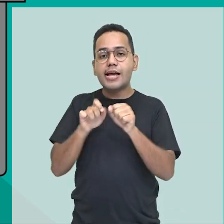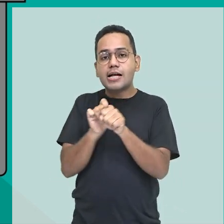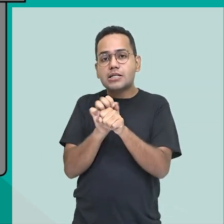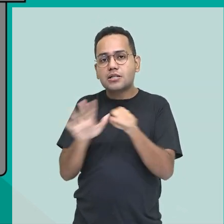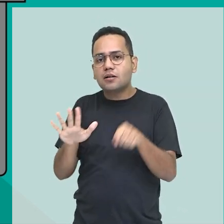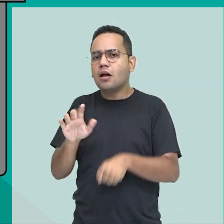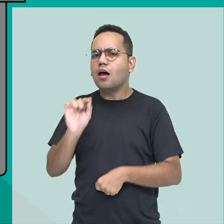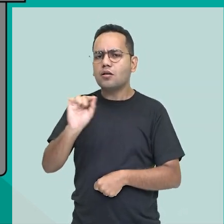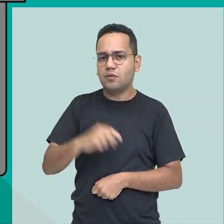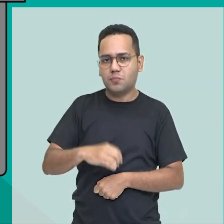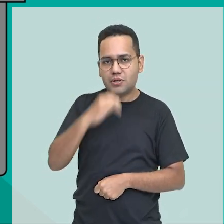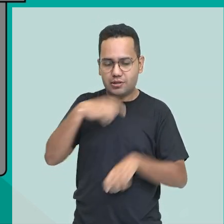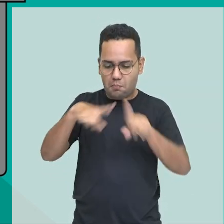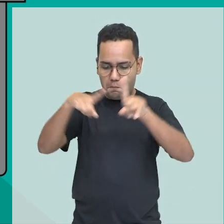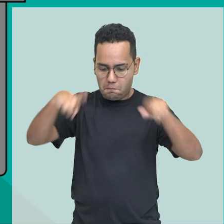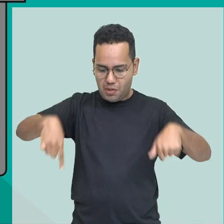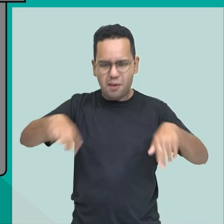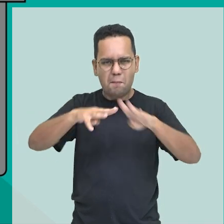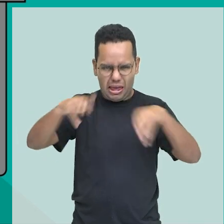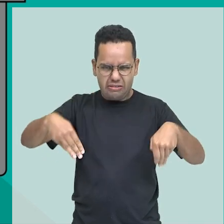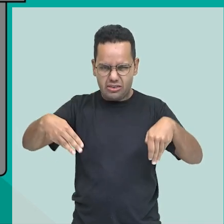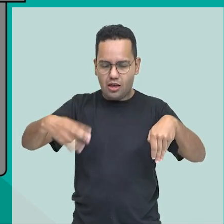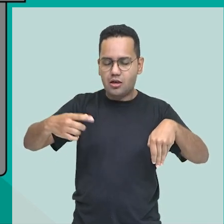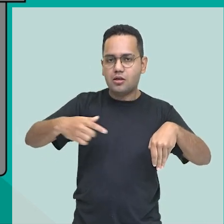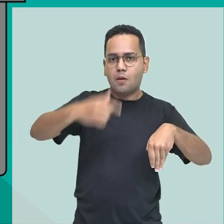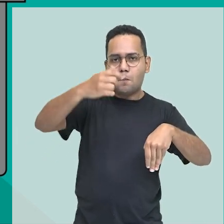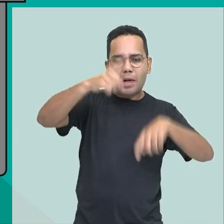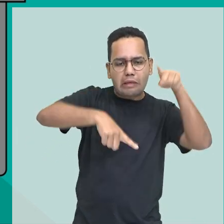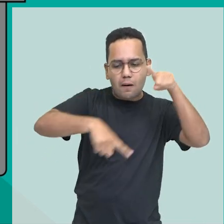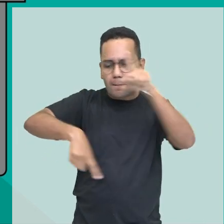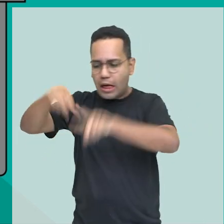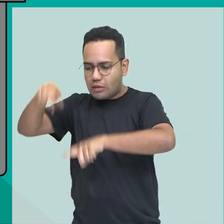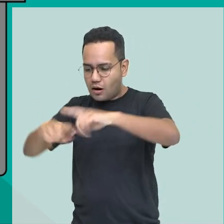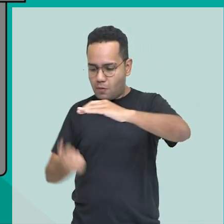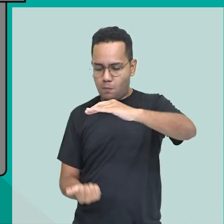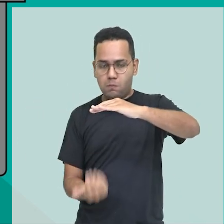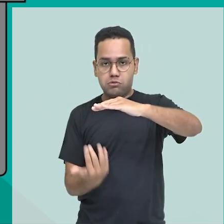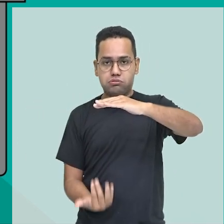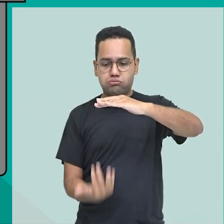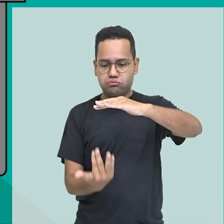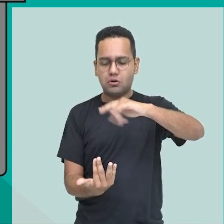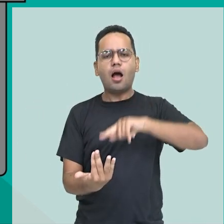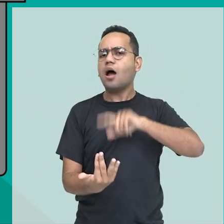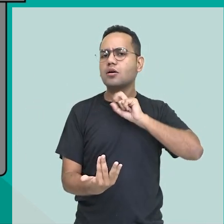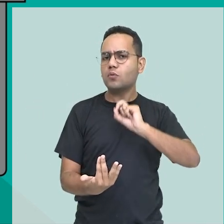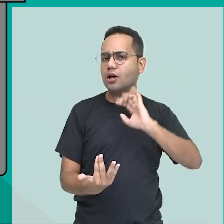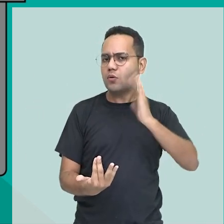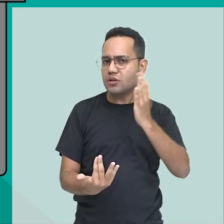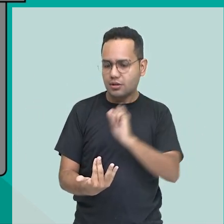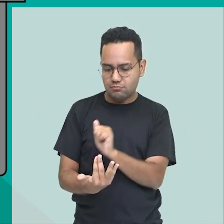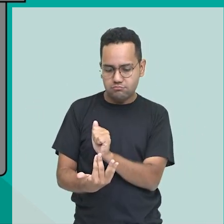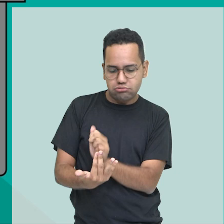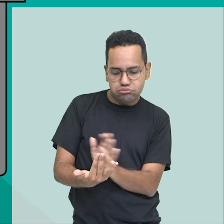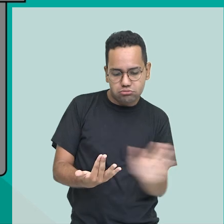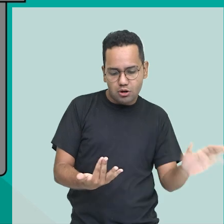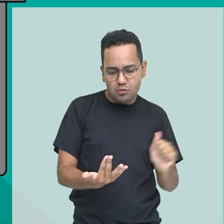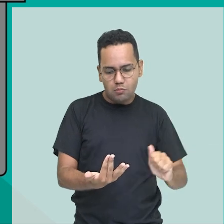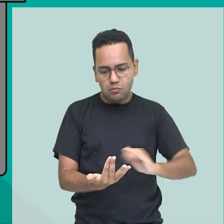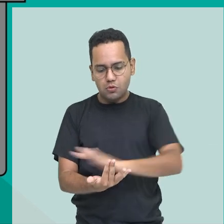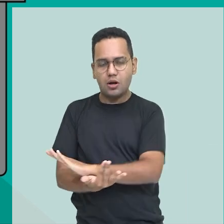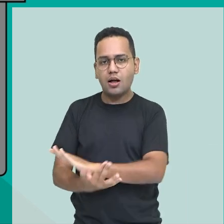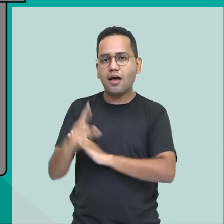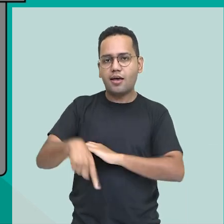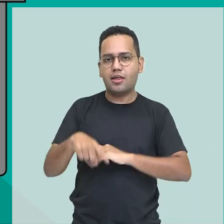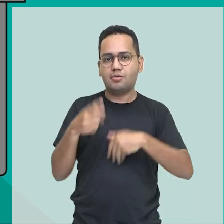é aquele foguinho ali, é o fogareiro, o fogo ali você tem o quê? Por meio das ondas eletromagnéticas, ou